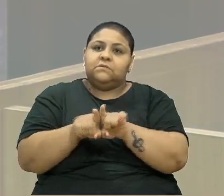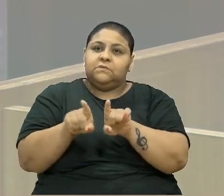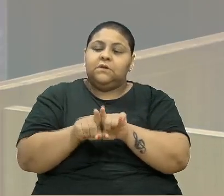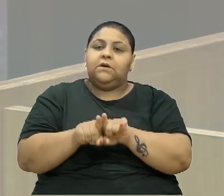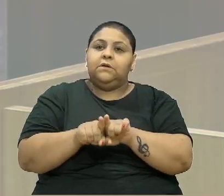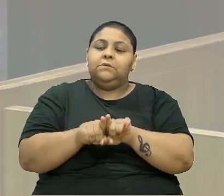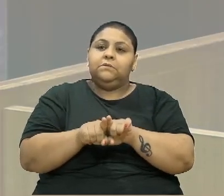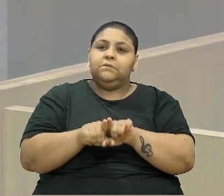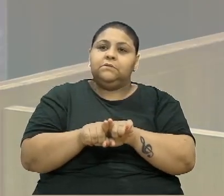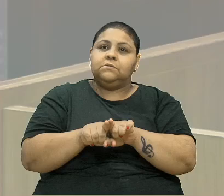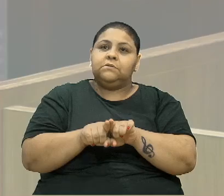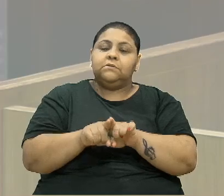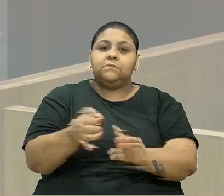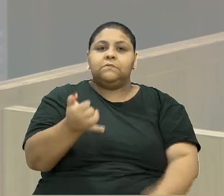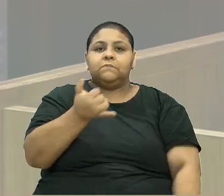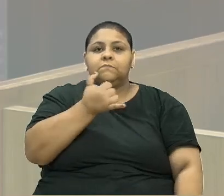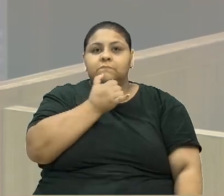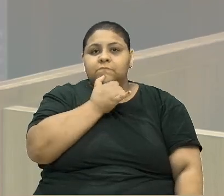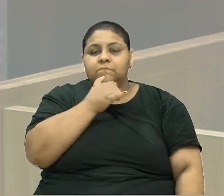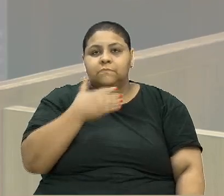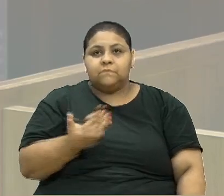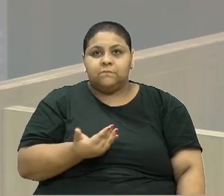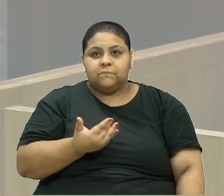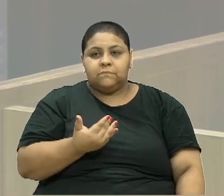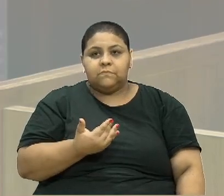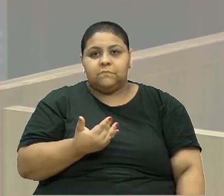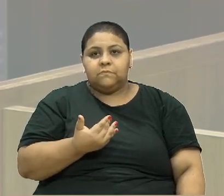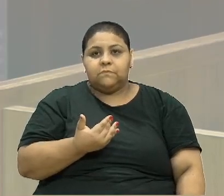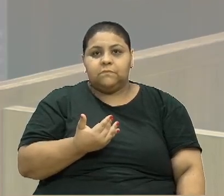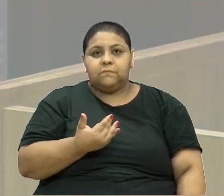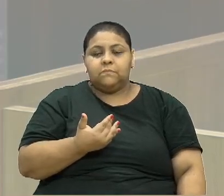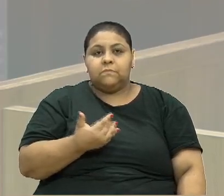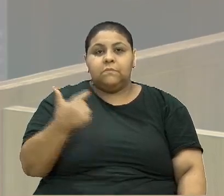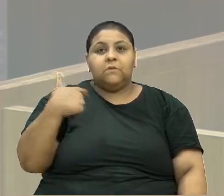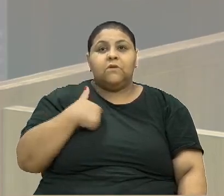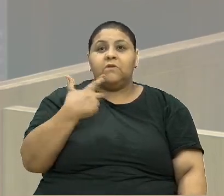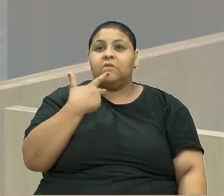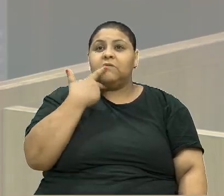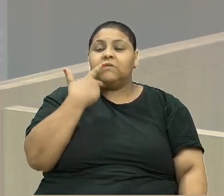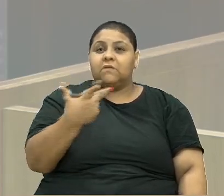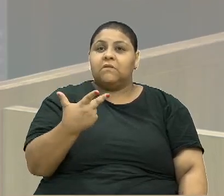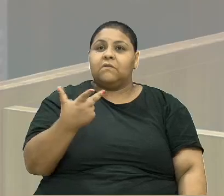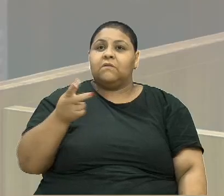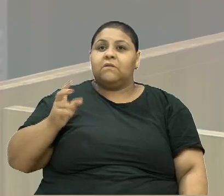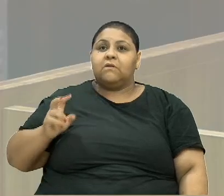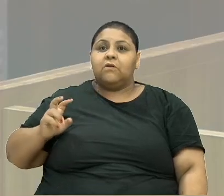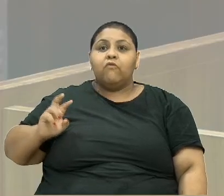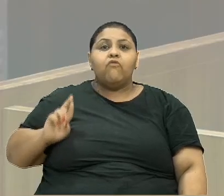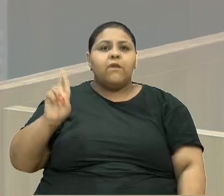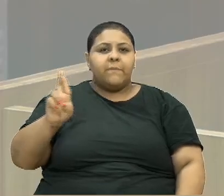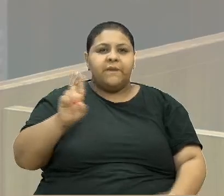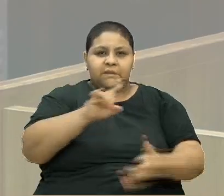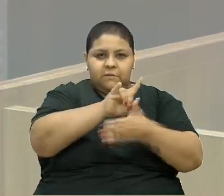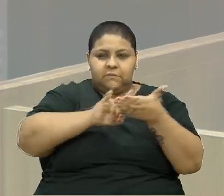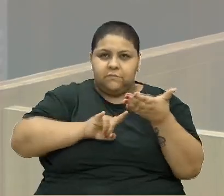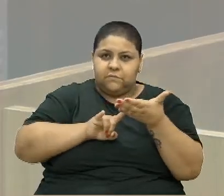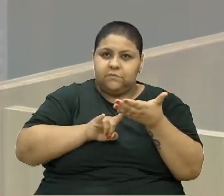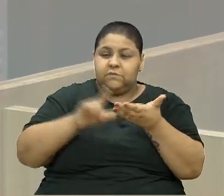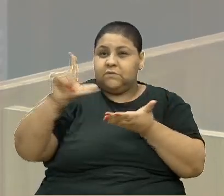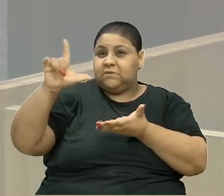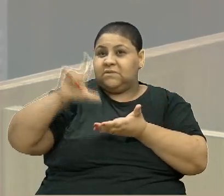requerimento. Infelizmente, eu vou dizer que eu vou reapresentar esse documento. Ele